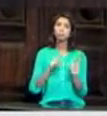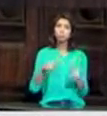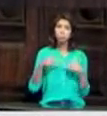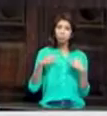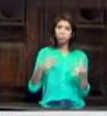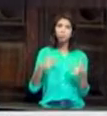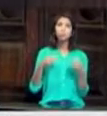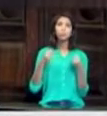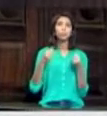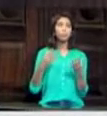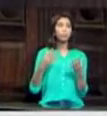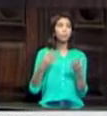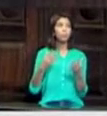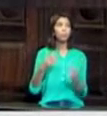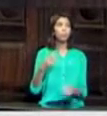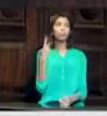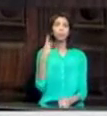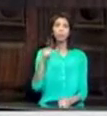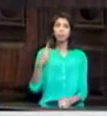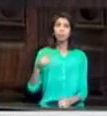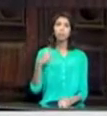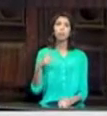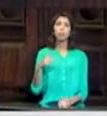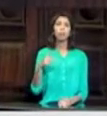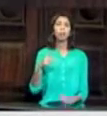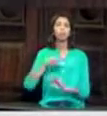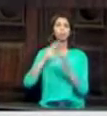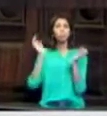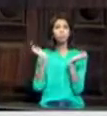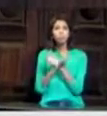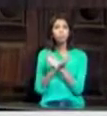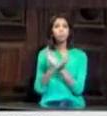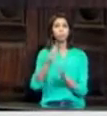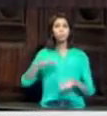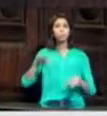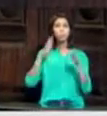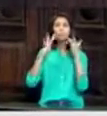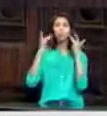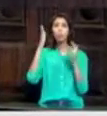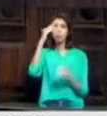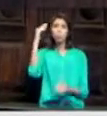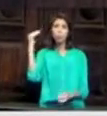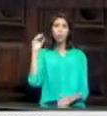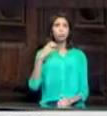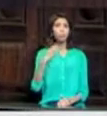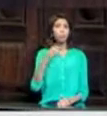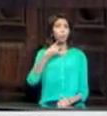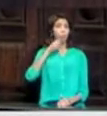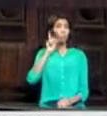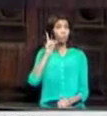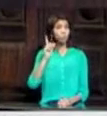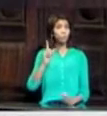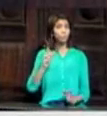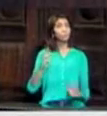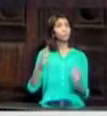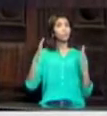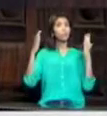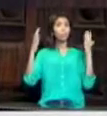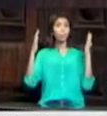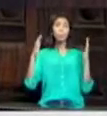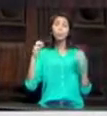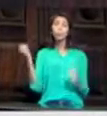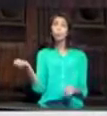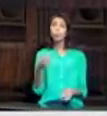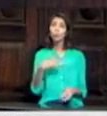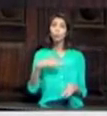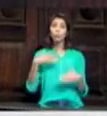Quero aqui cumprimentar a Carla Tavares e toda a equipe do Teatro Popular de Niterói. Ontem nós celebramos num grande painel no Teatro